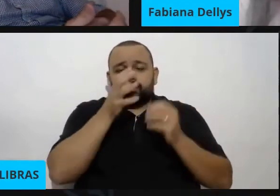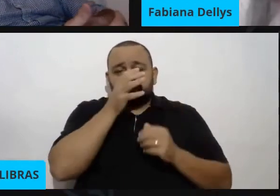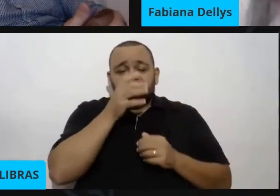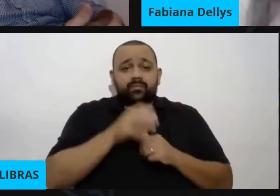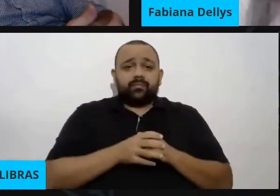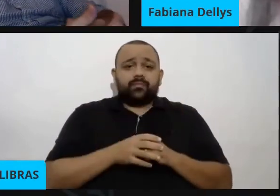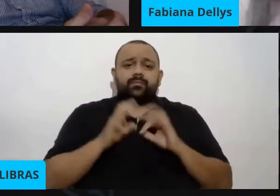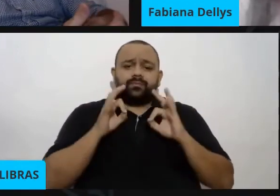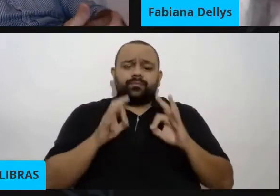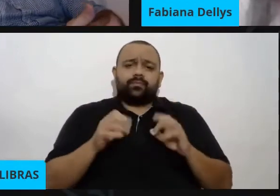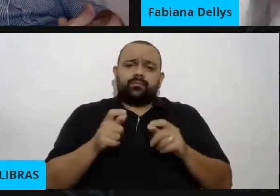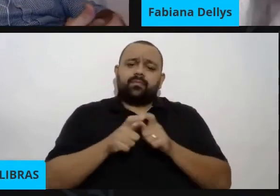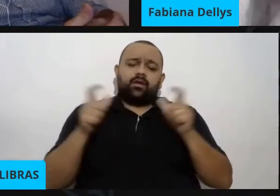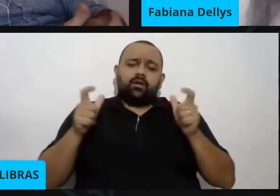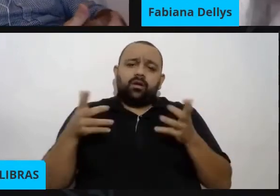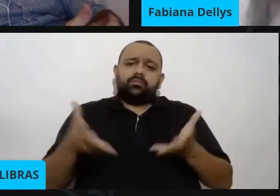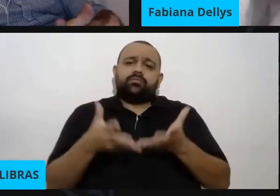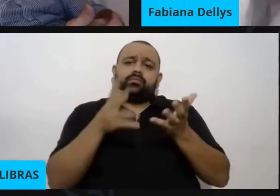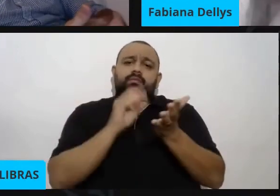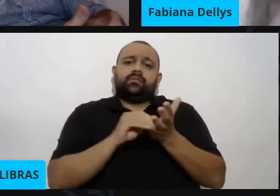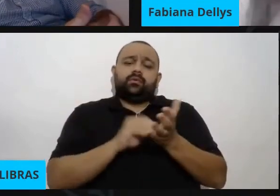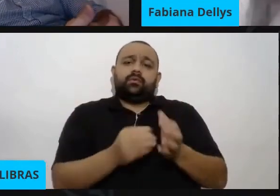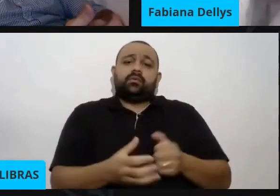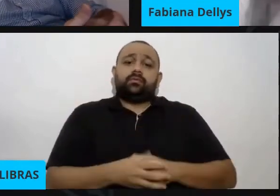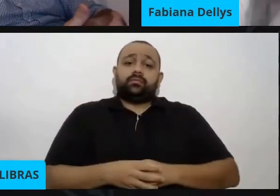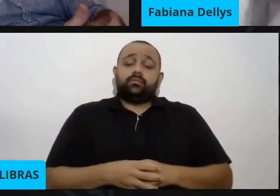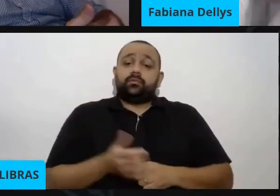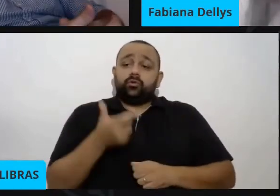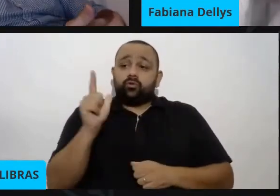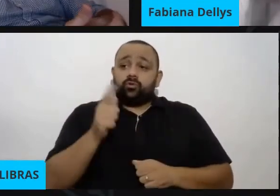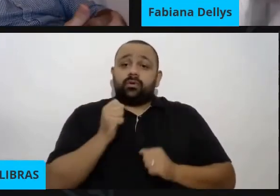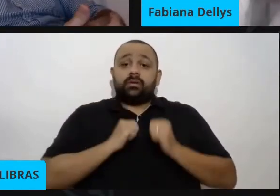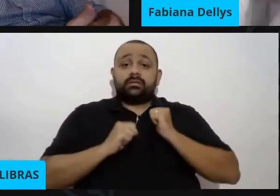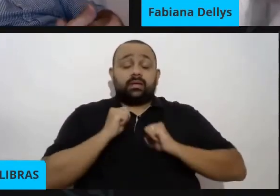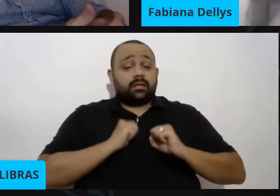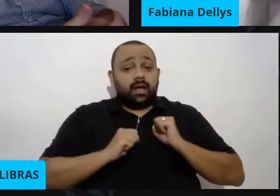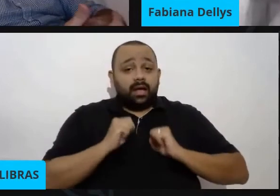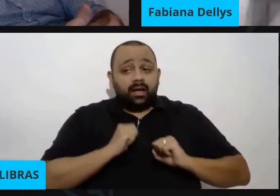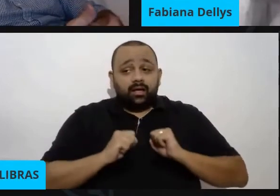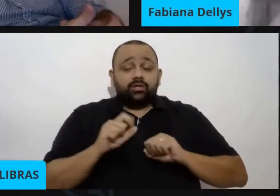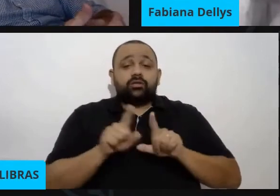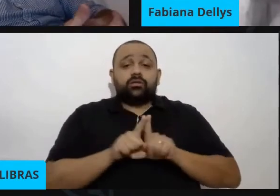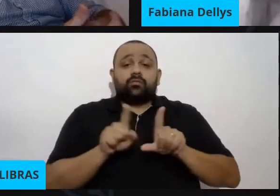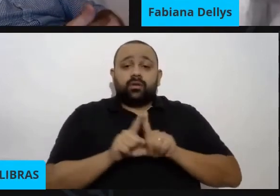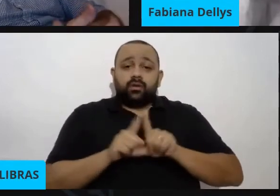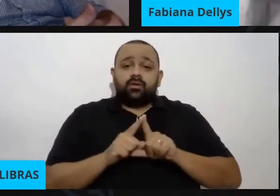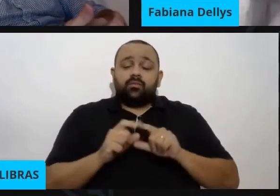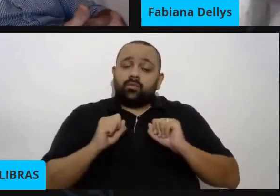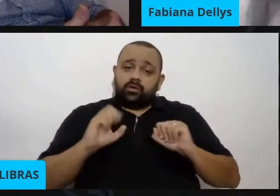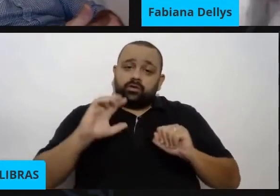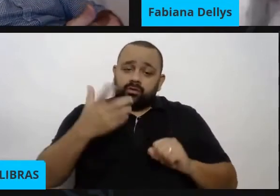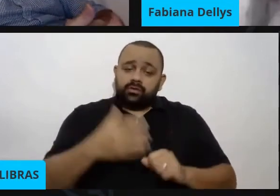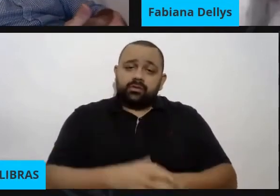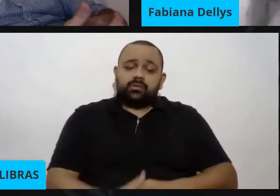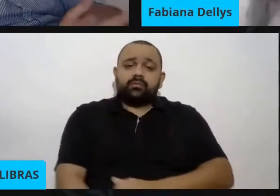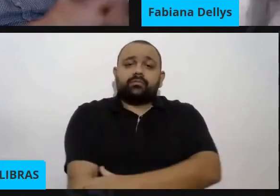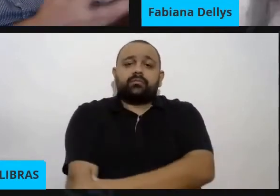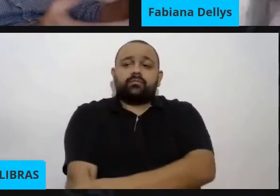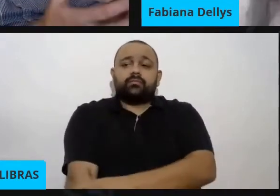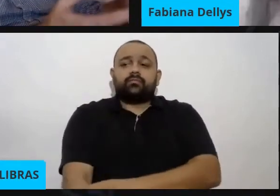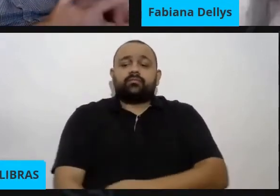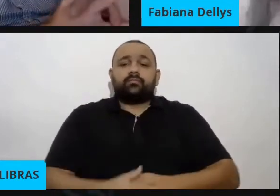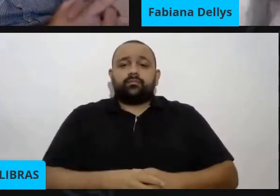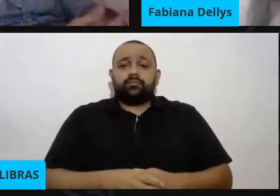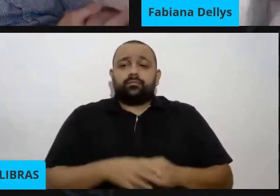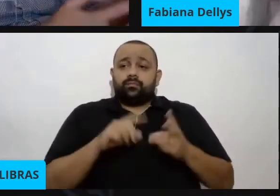certamente é o grande problema. Outra coisa, ansiedade, também pode acontecer. A terceira, e